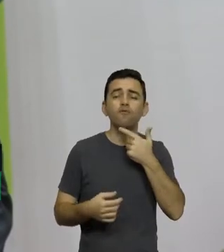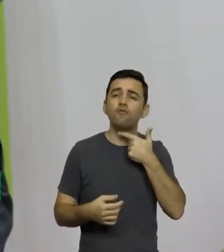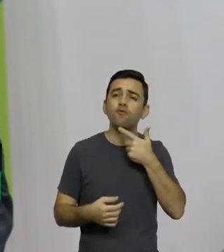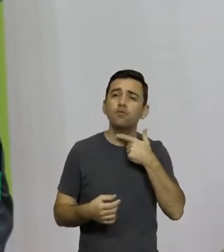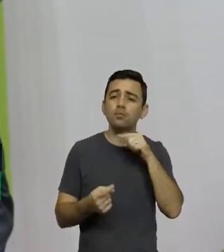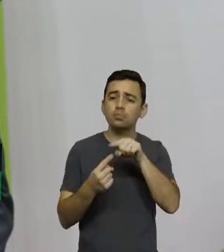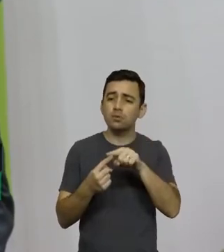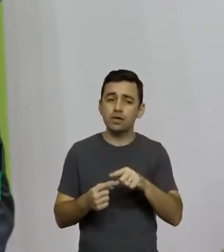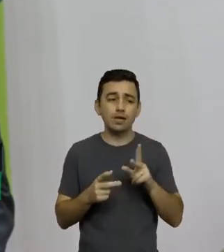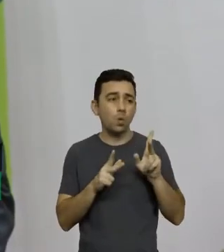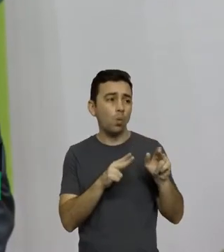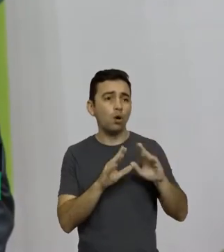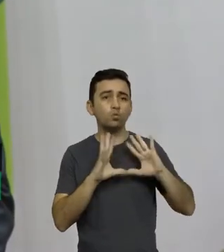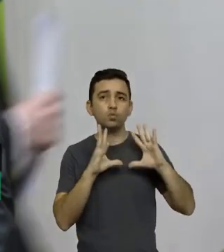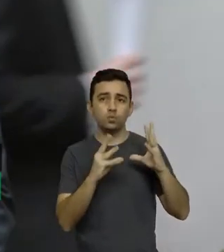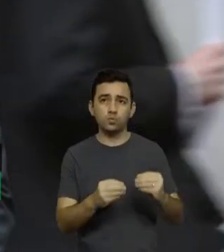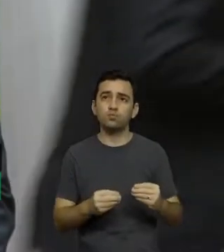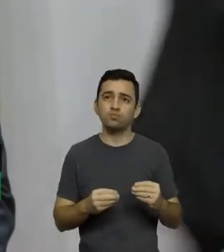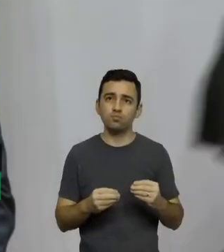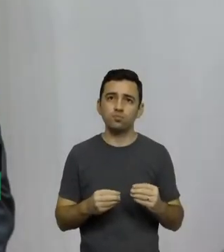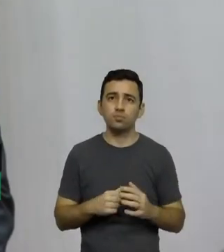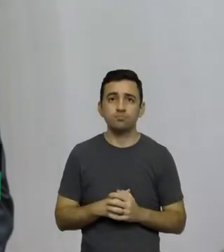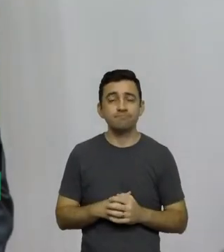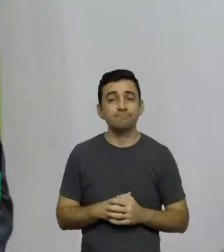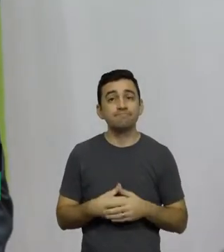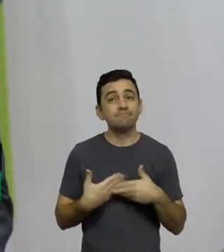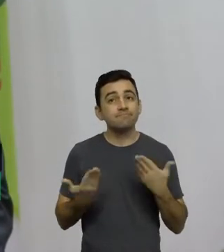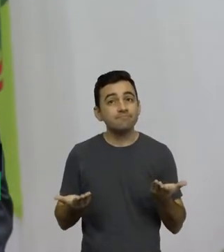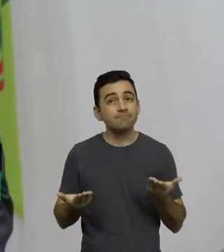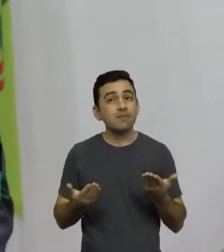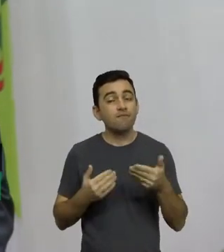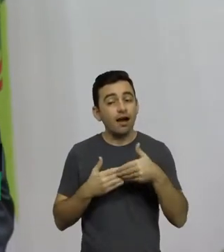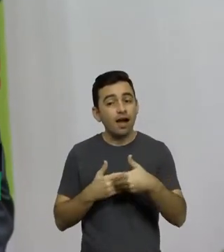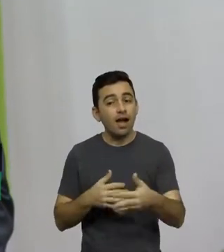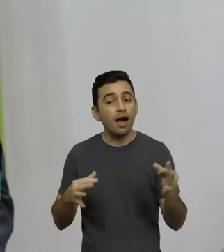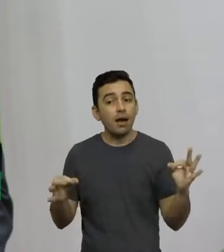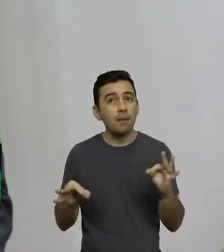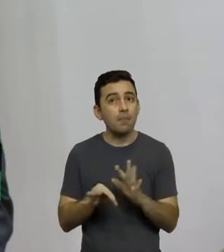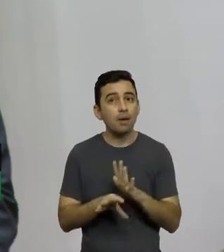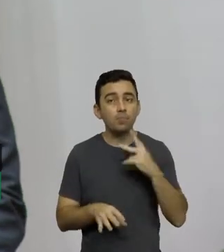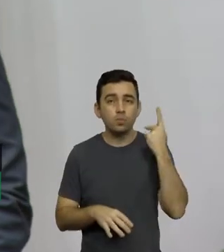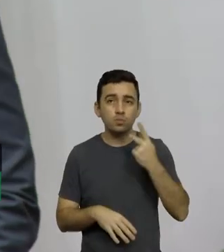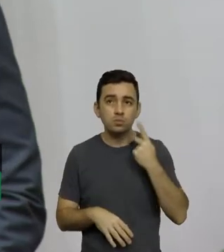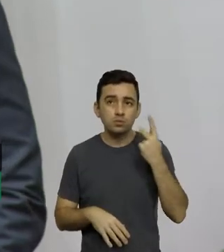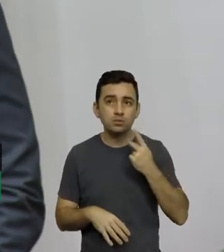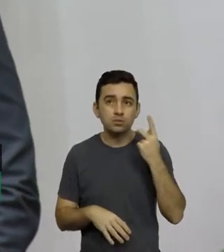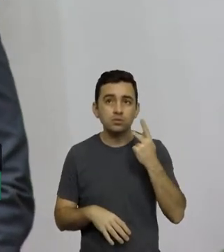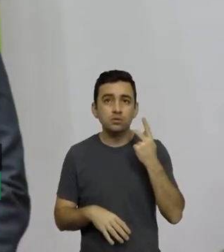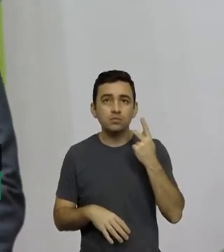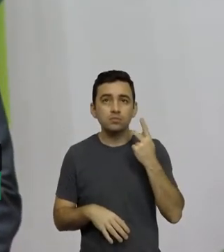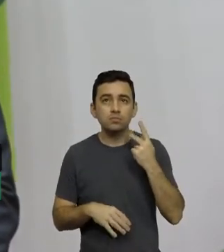todos o fizeram. Então, quem sabe, encerrar sua carreira política antes